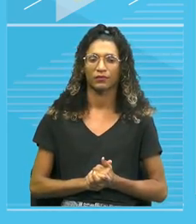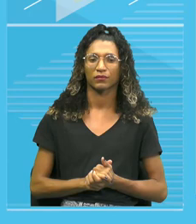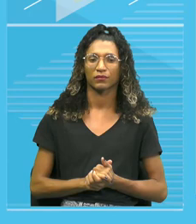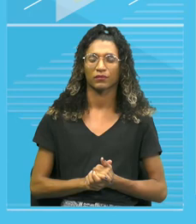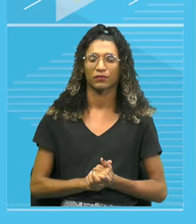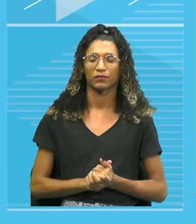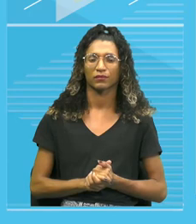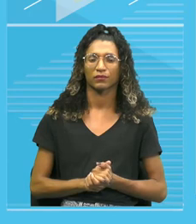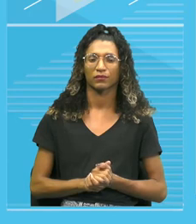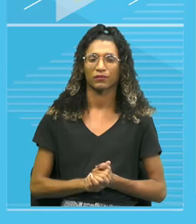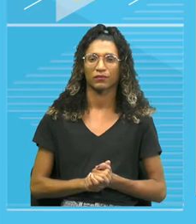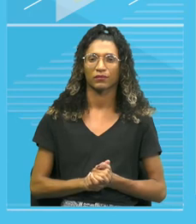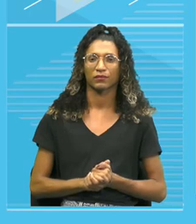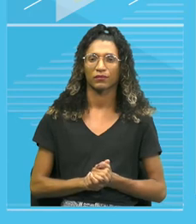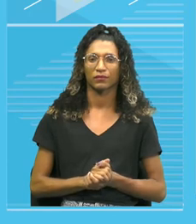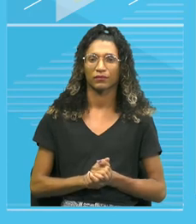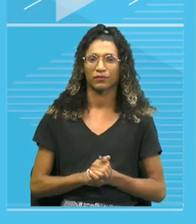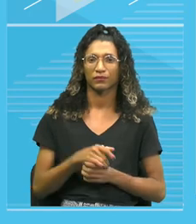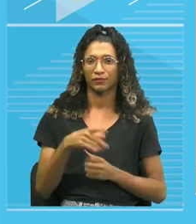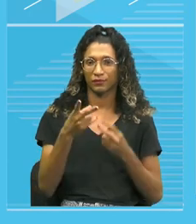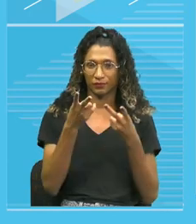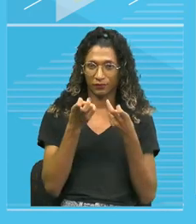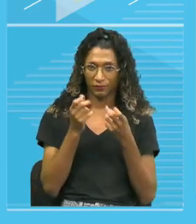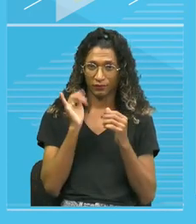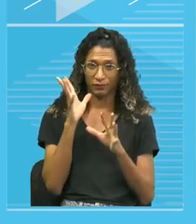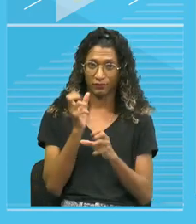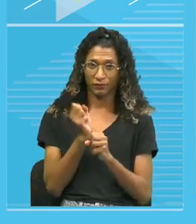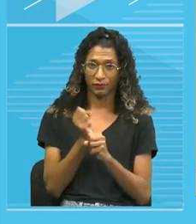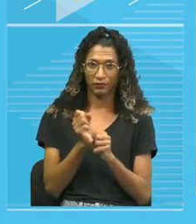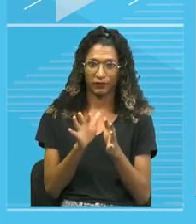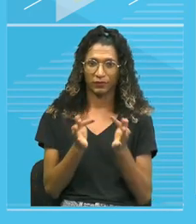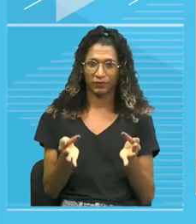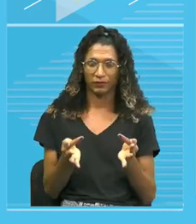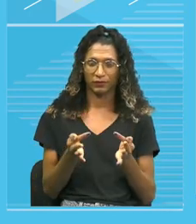Tá certo viu como o cálculo é simples tranquilo